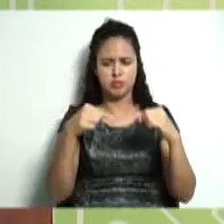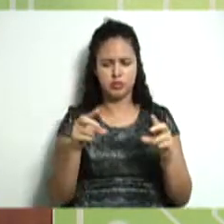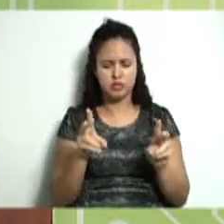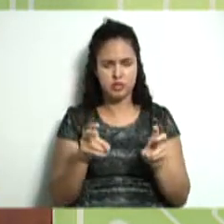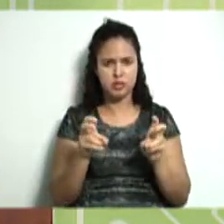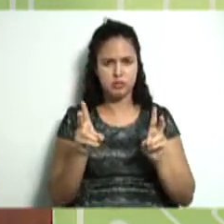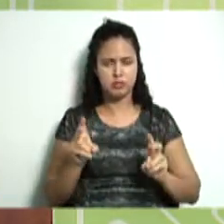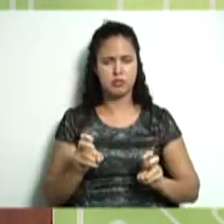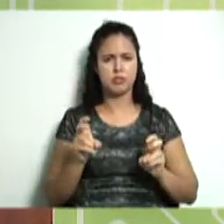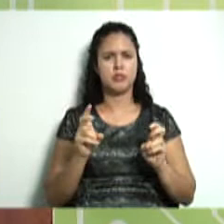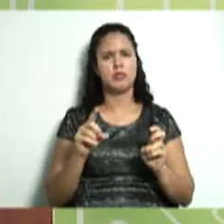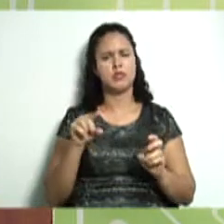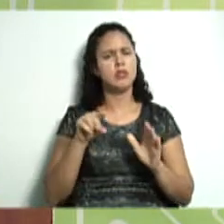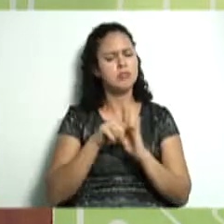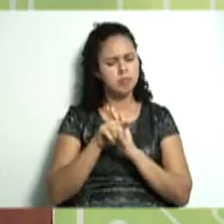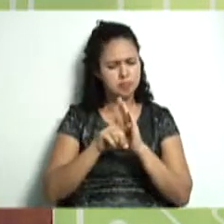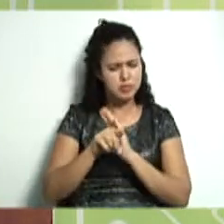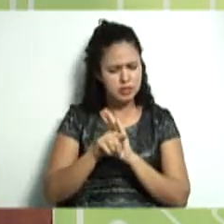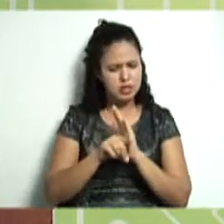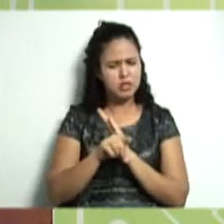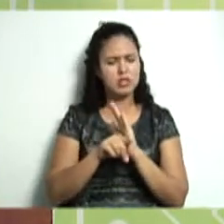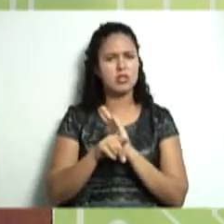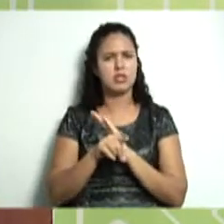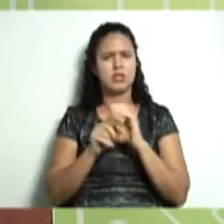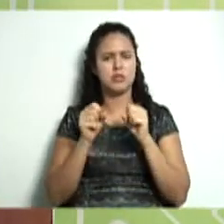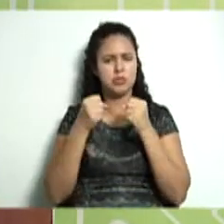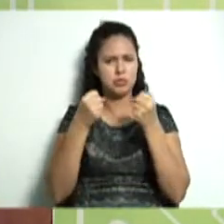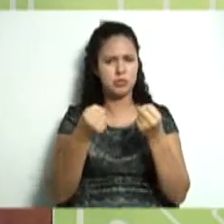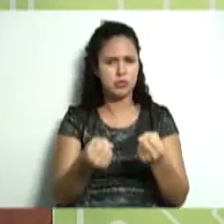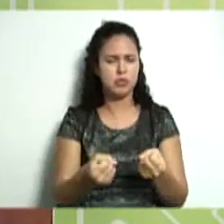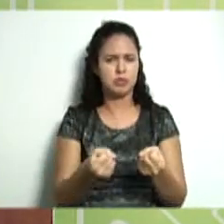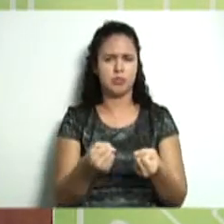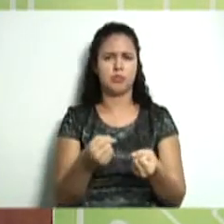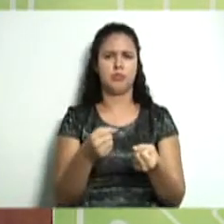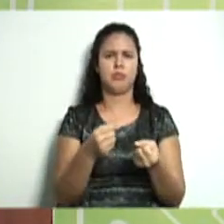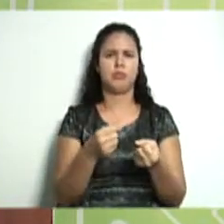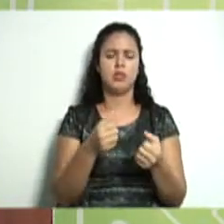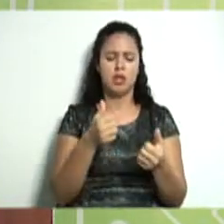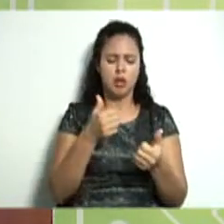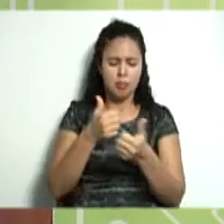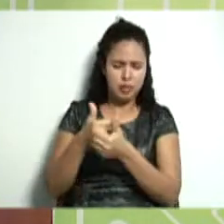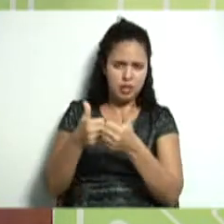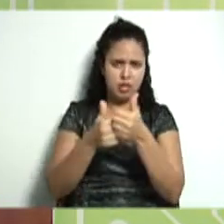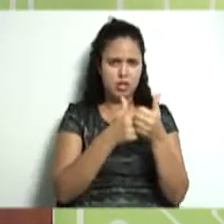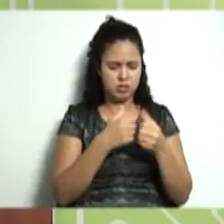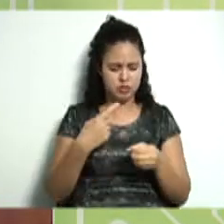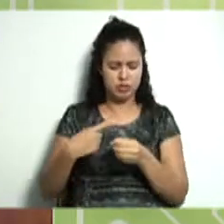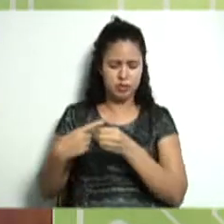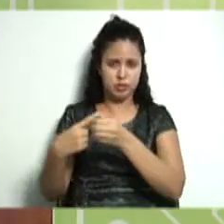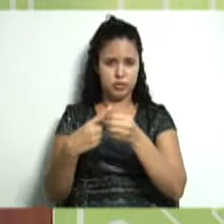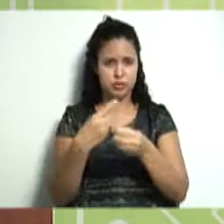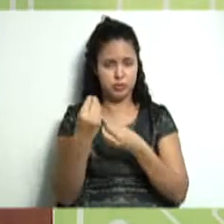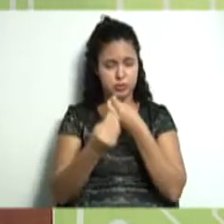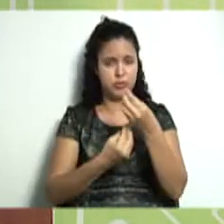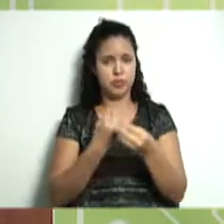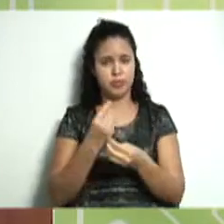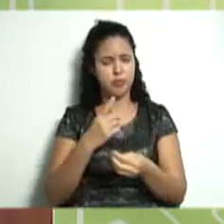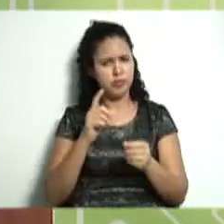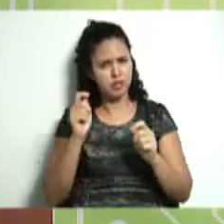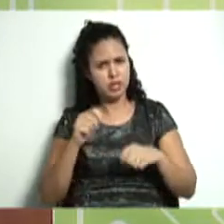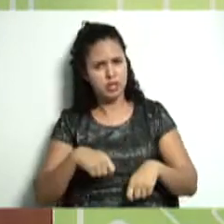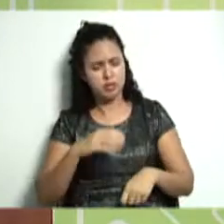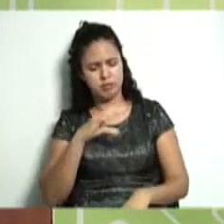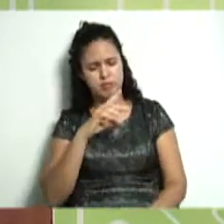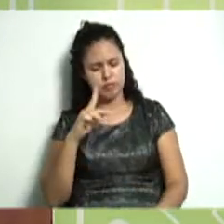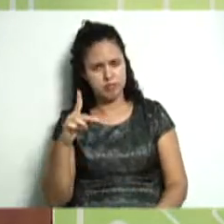faça direitinho, pesquise com as pessoas aí da sua região também, para a gente saber, para a gente